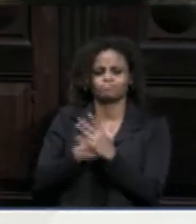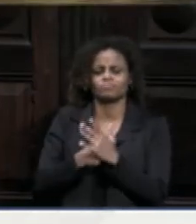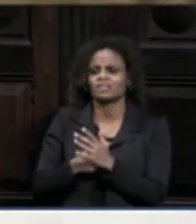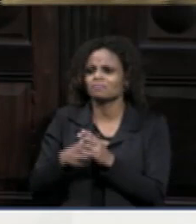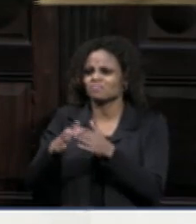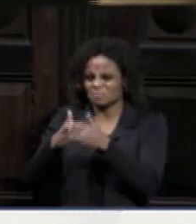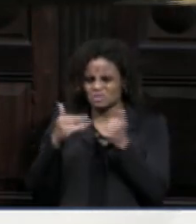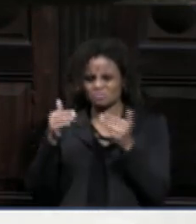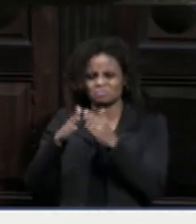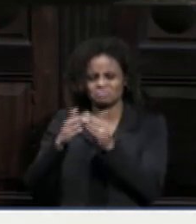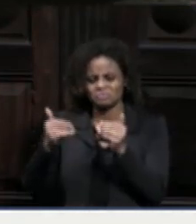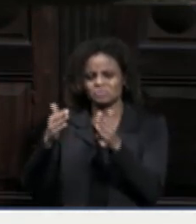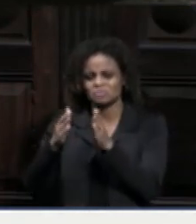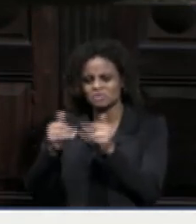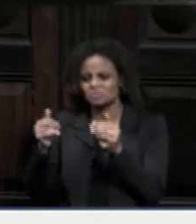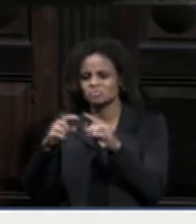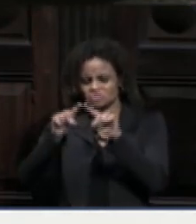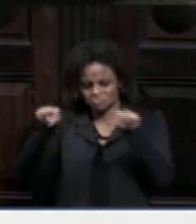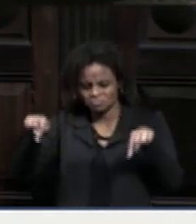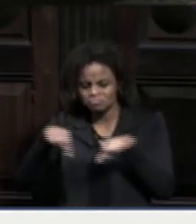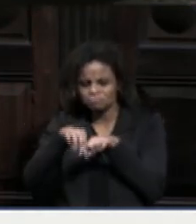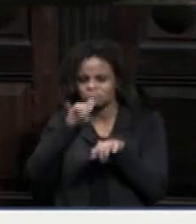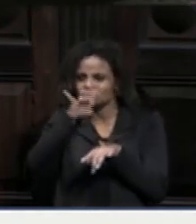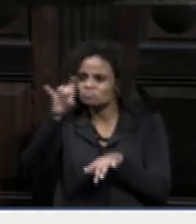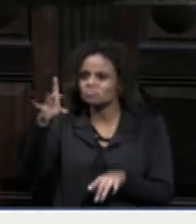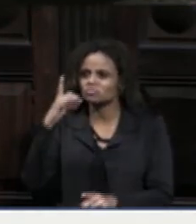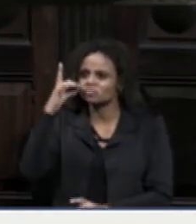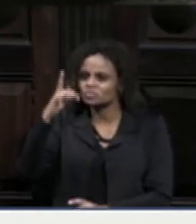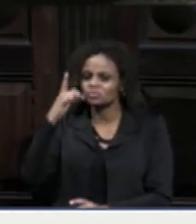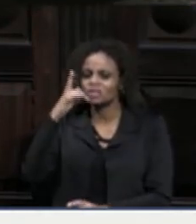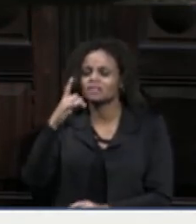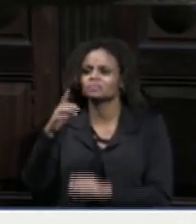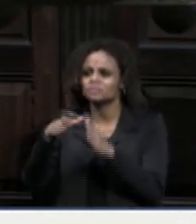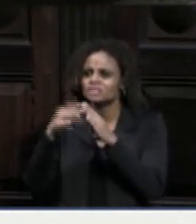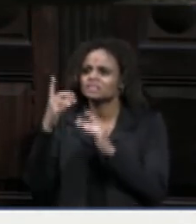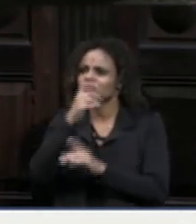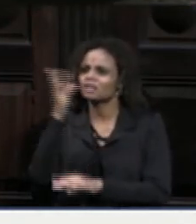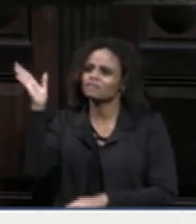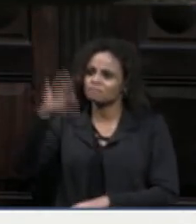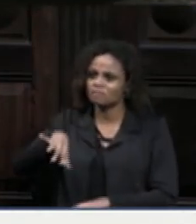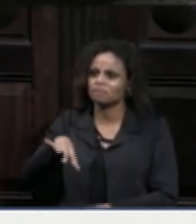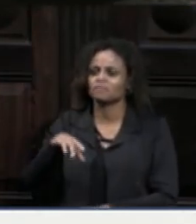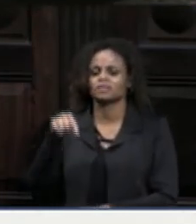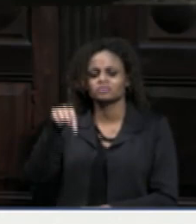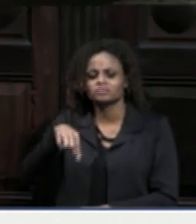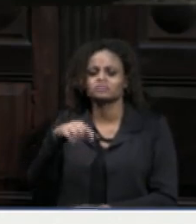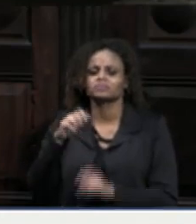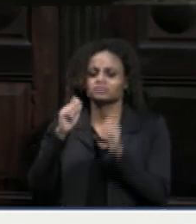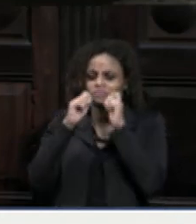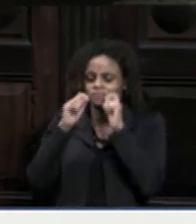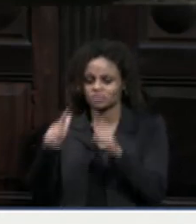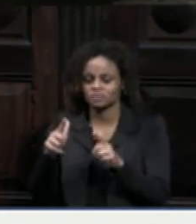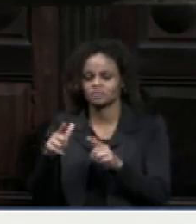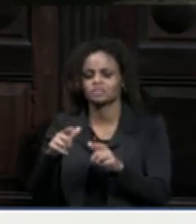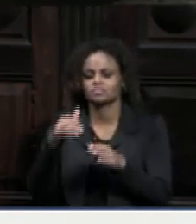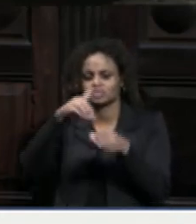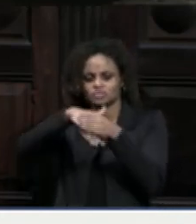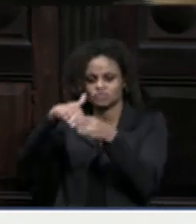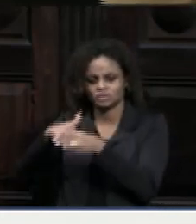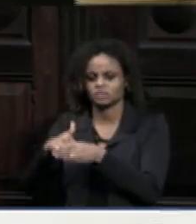apelo aos gabinetes para os deputados virem a plenário. Então, senhor presidente, a